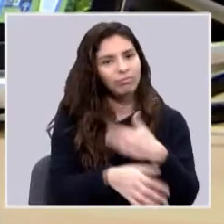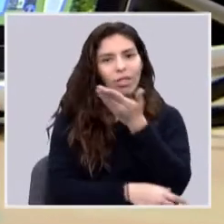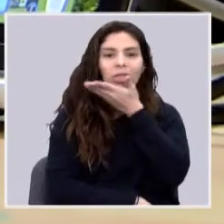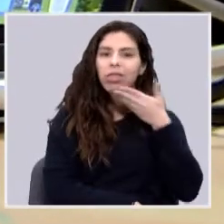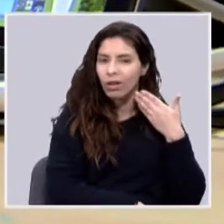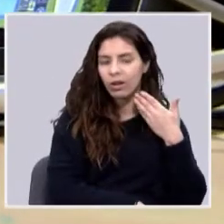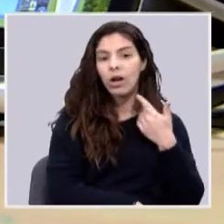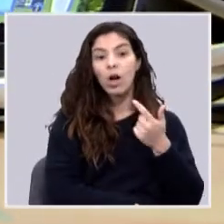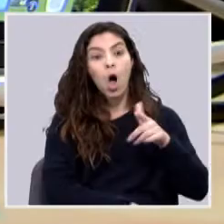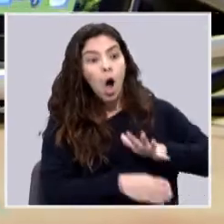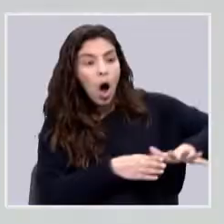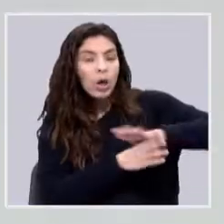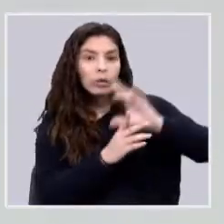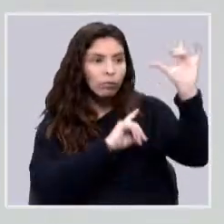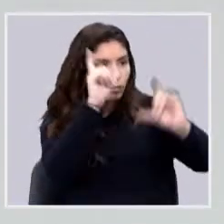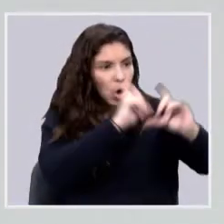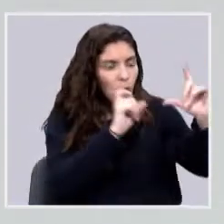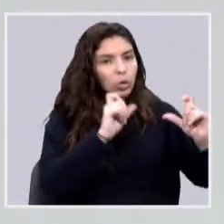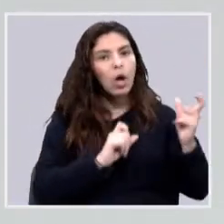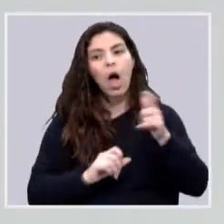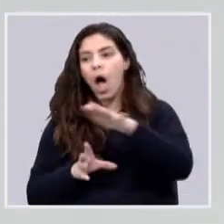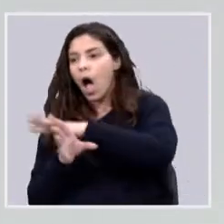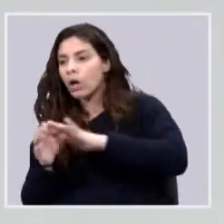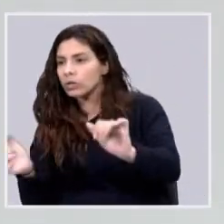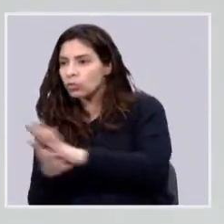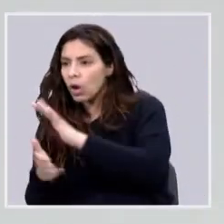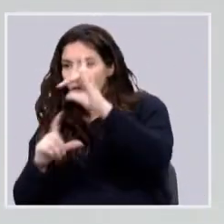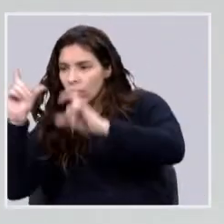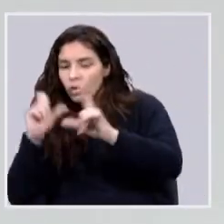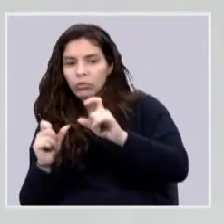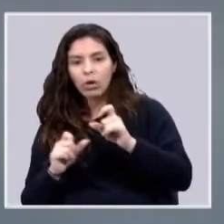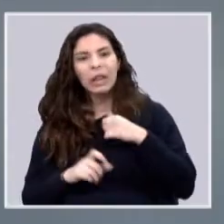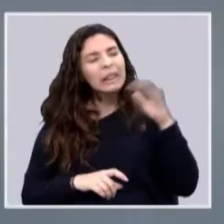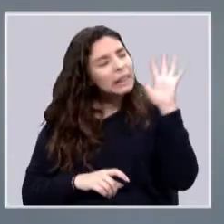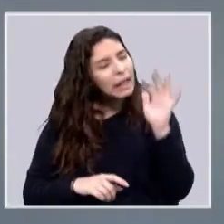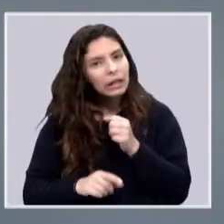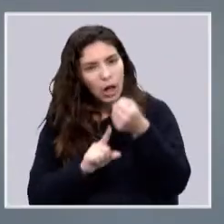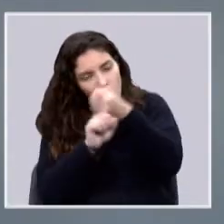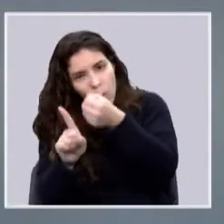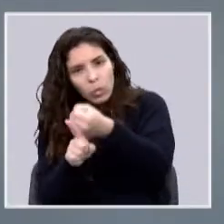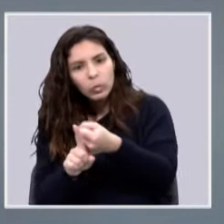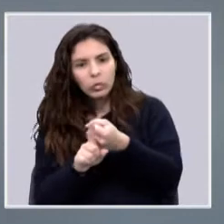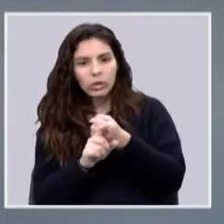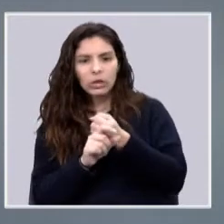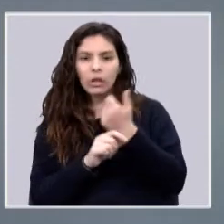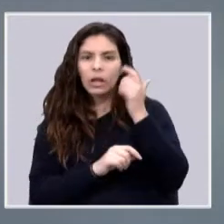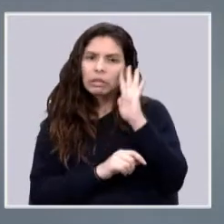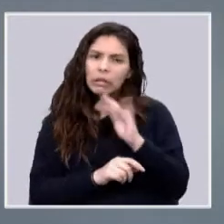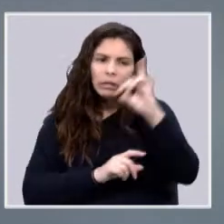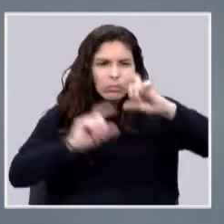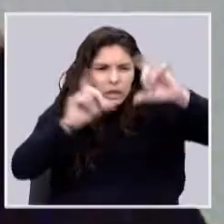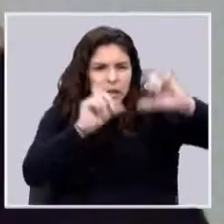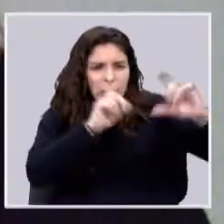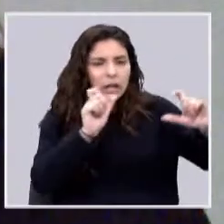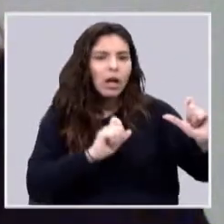certo. Se gostam da fotografia, se gostam de fotojornalismo, força, façam tudo o que for possível, tirem as